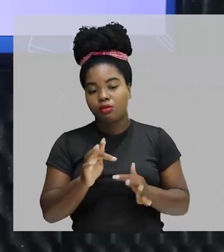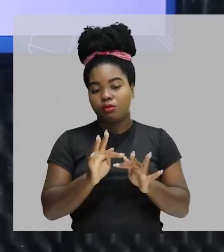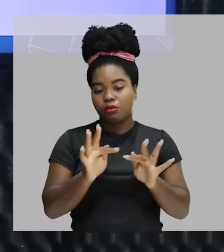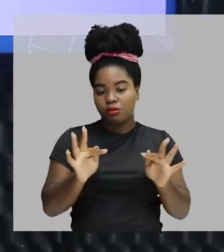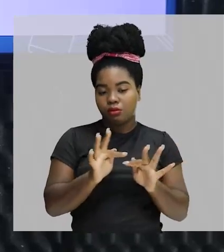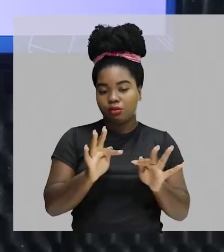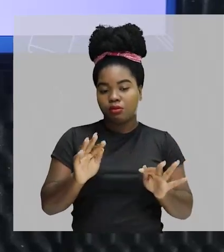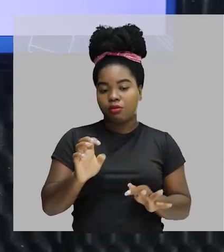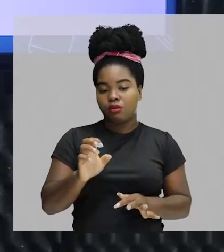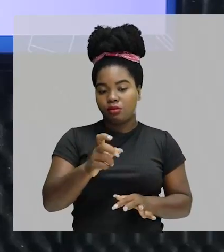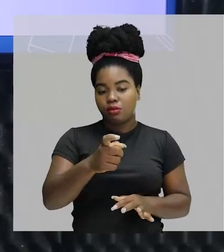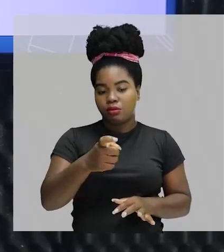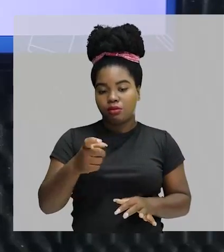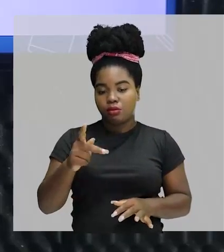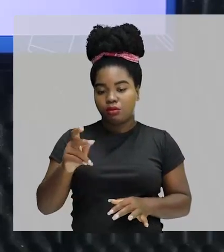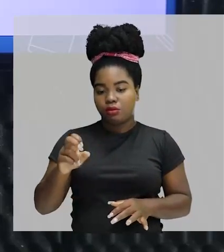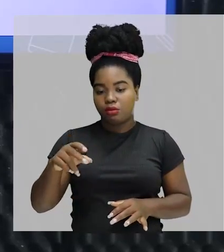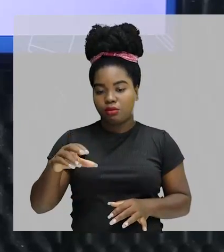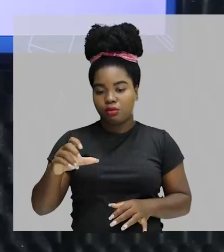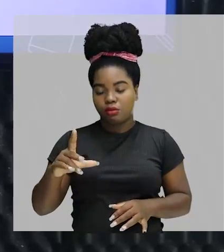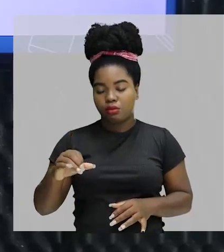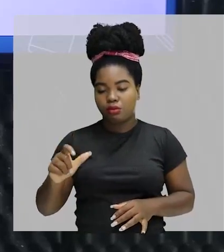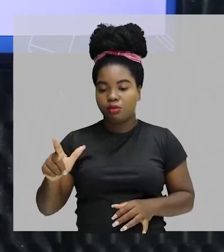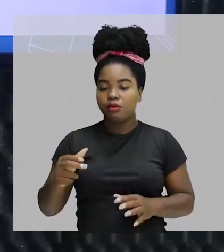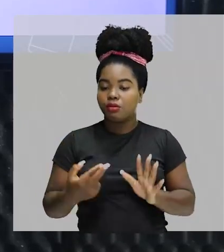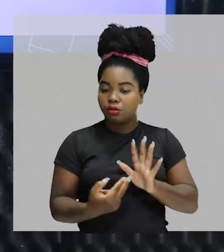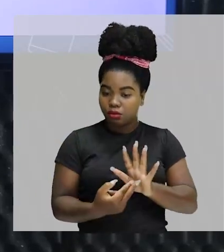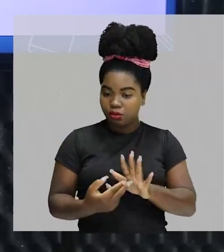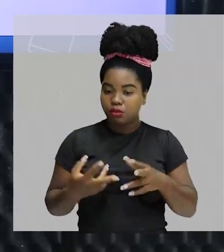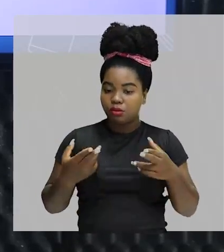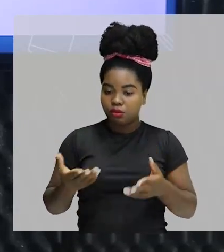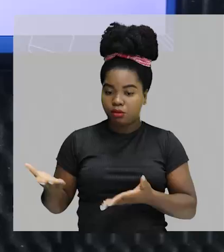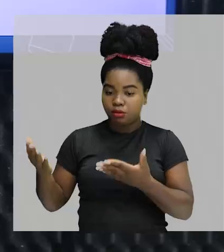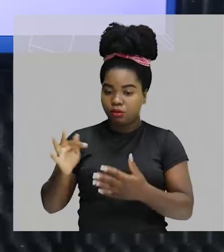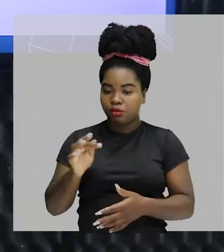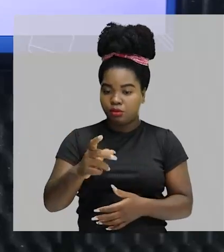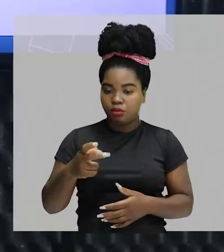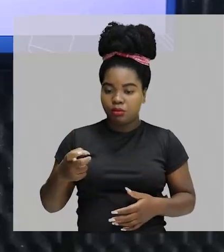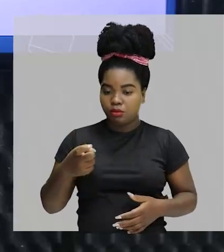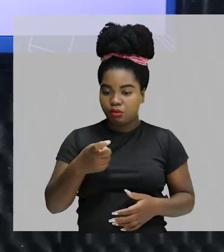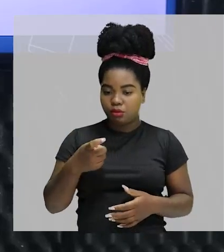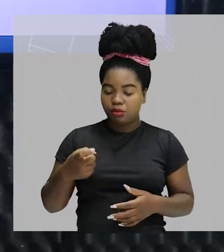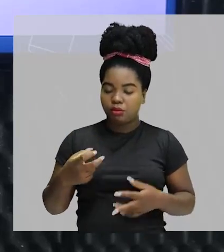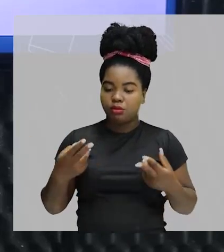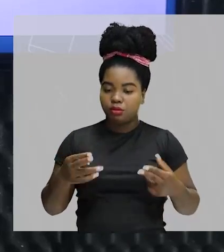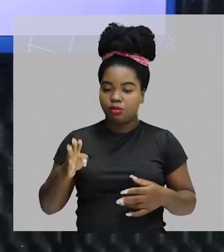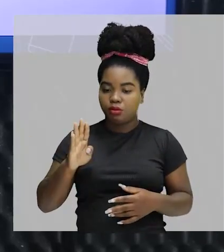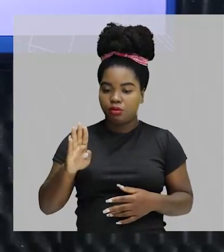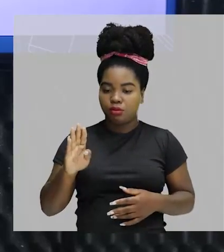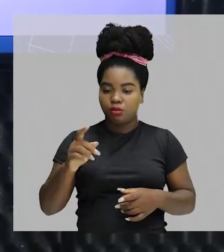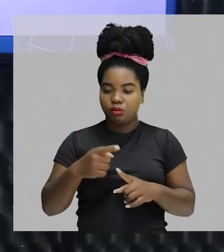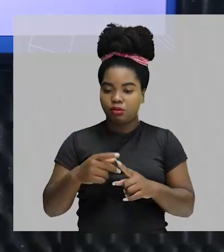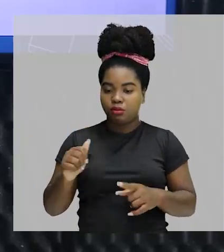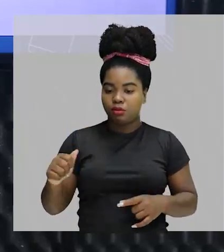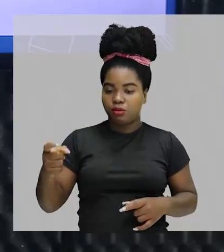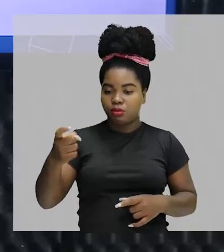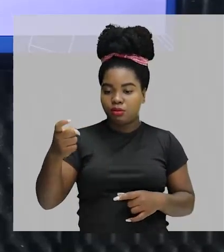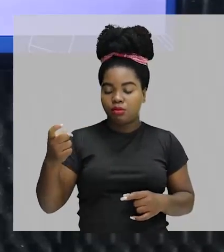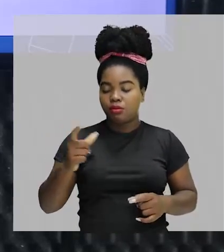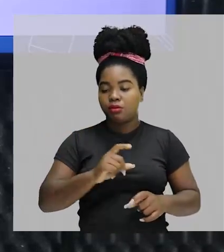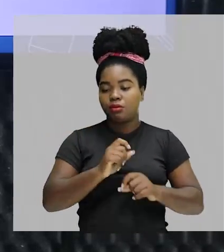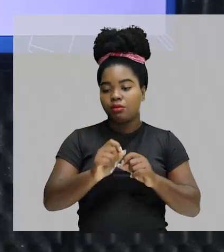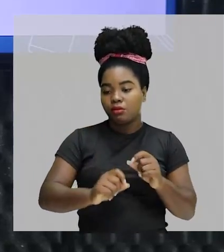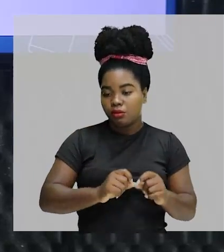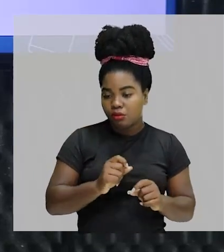função exponencial representada nesse formato, f de x igual a b vezes a elevado a x, eu